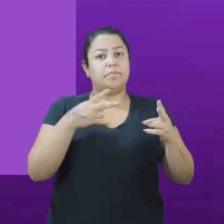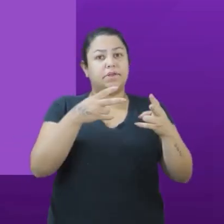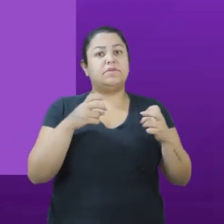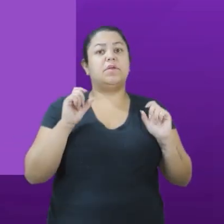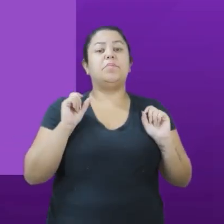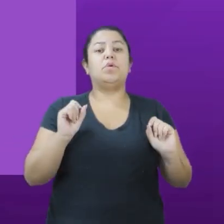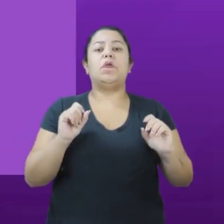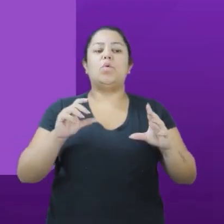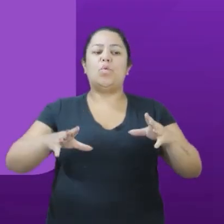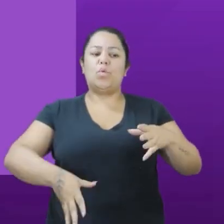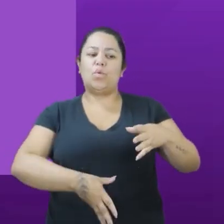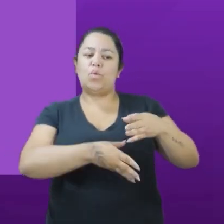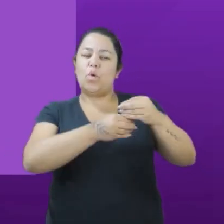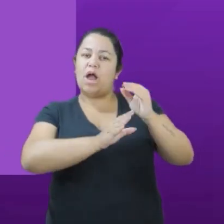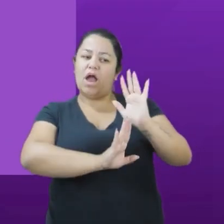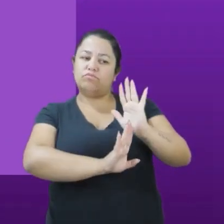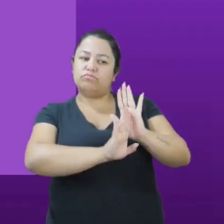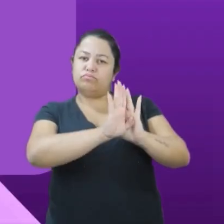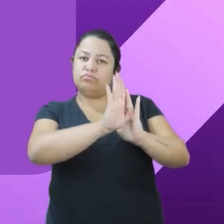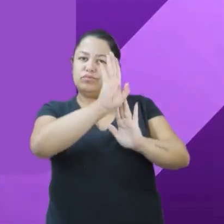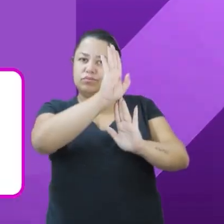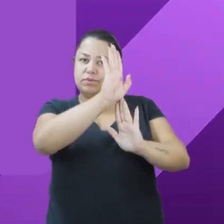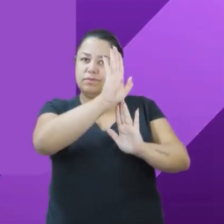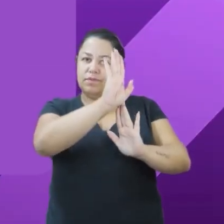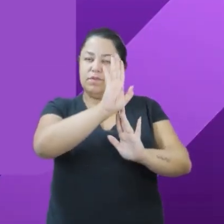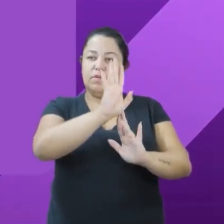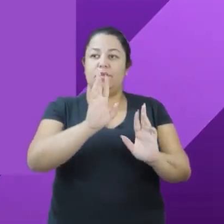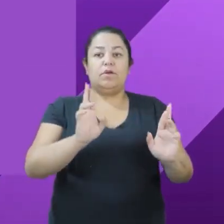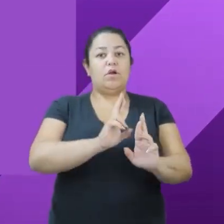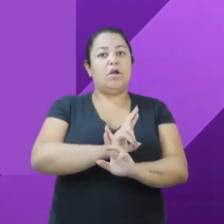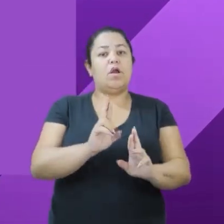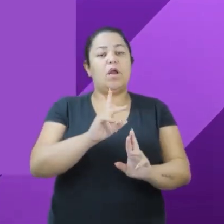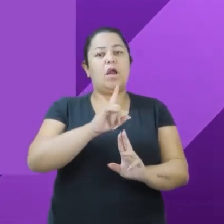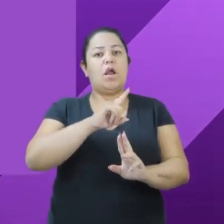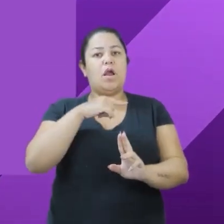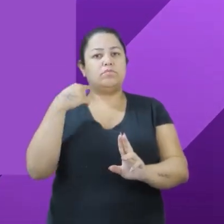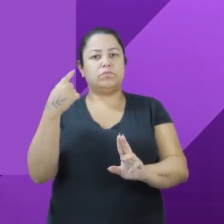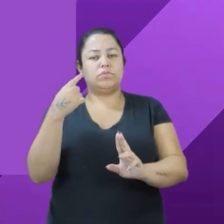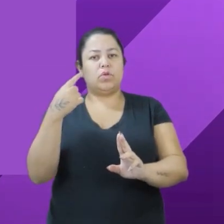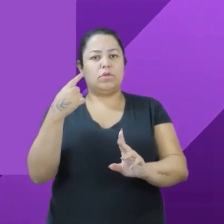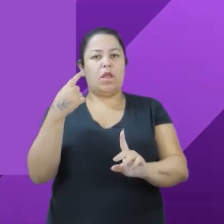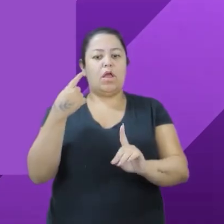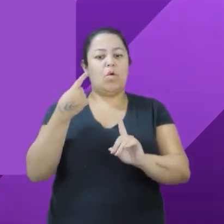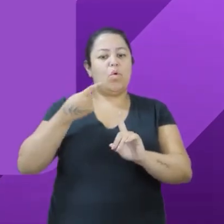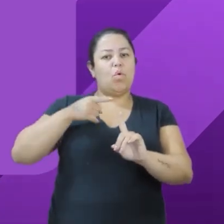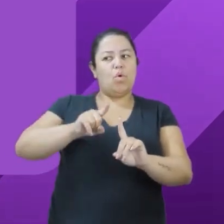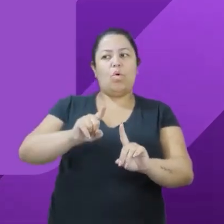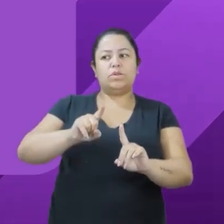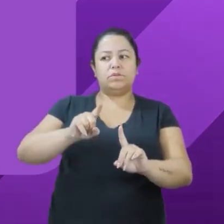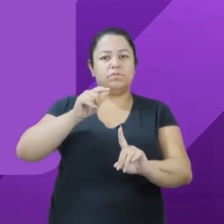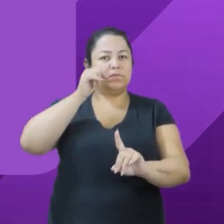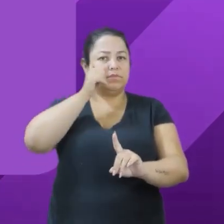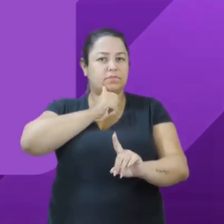um acréscimo, um crescimento de relações de homicídio contra mulheres. Esses dados são